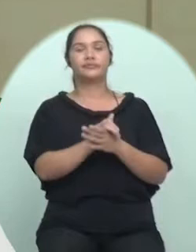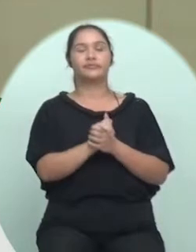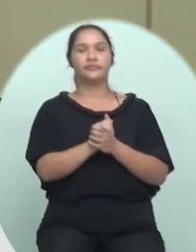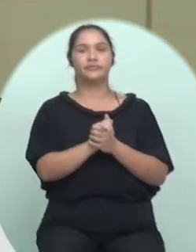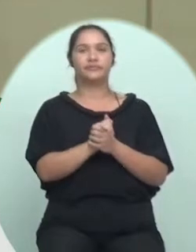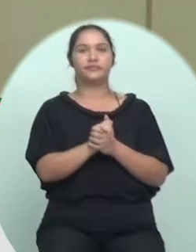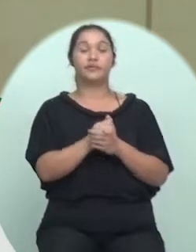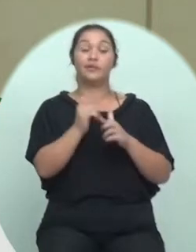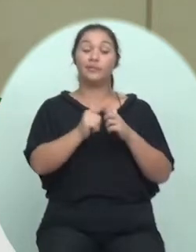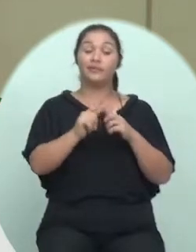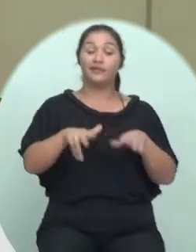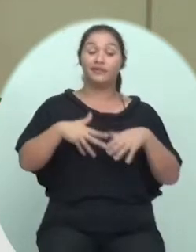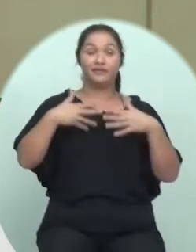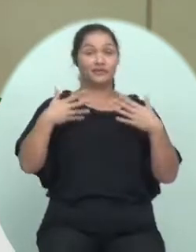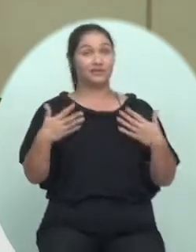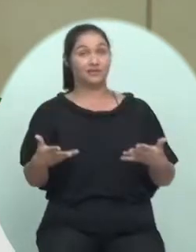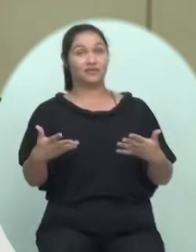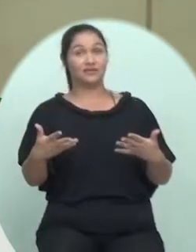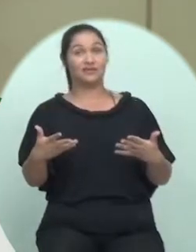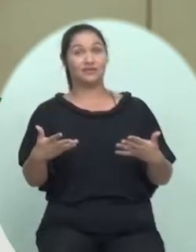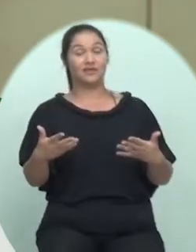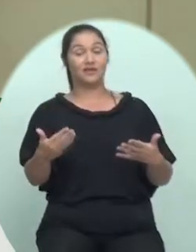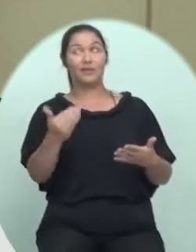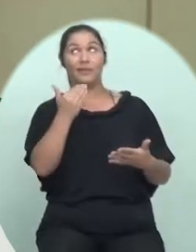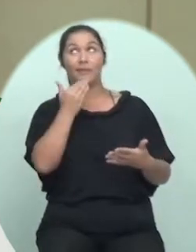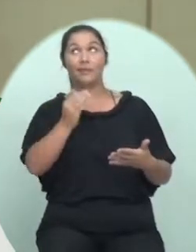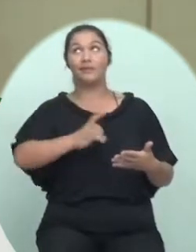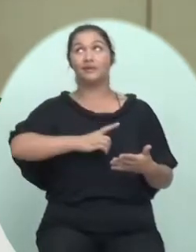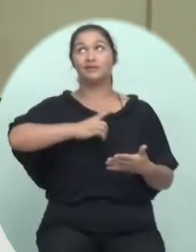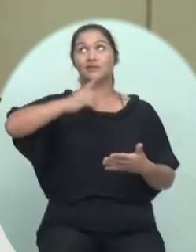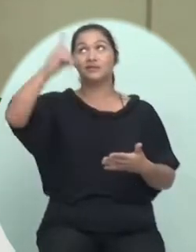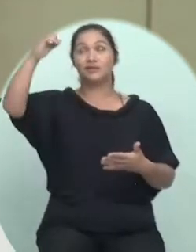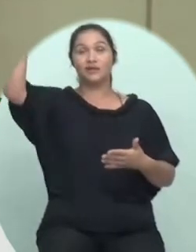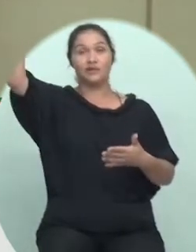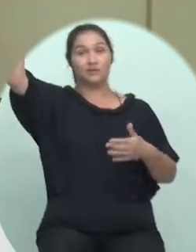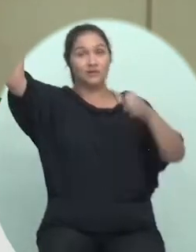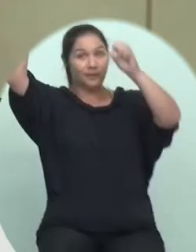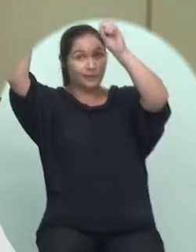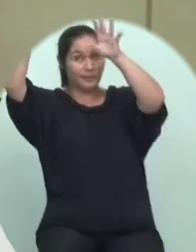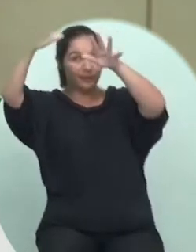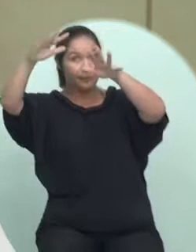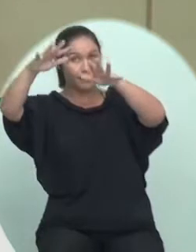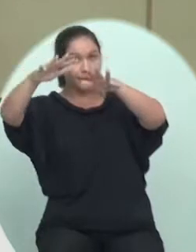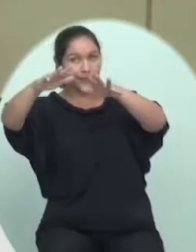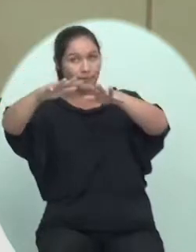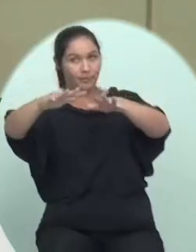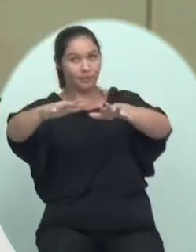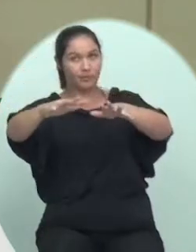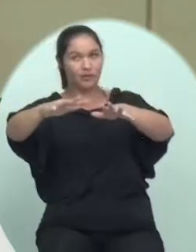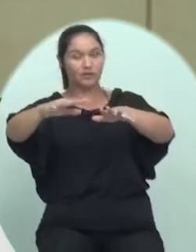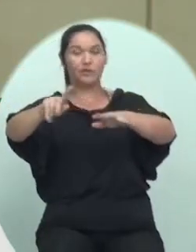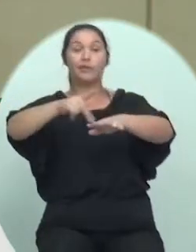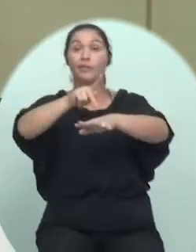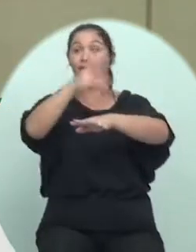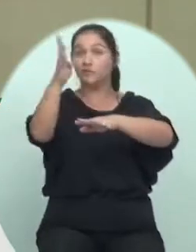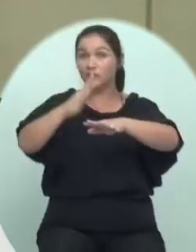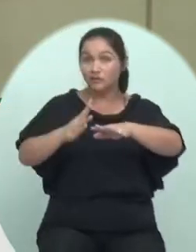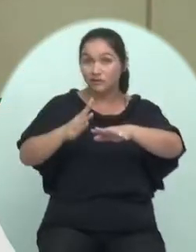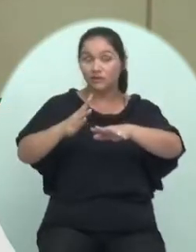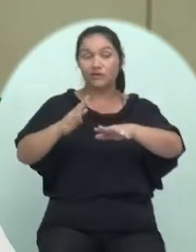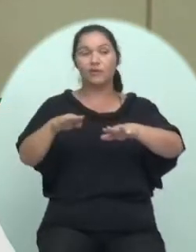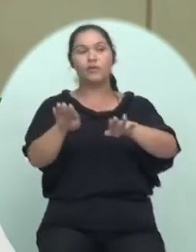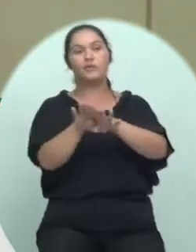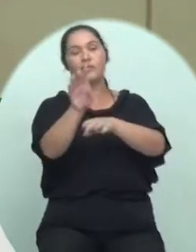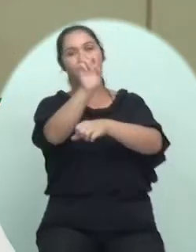que realmente a mão de Deus esteja abençoando a nossa nação, o nosso estado e